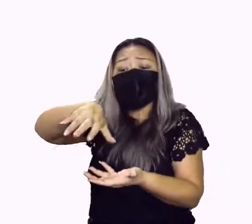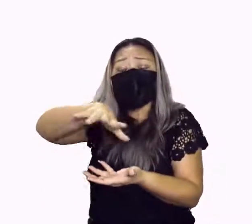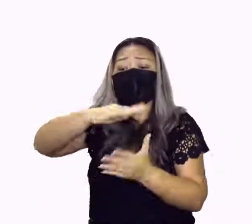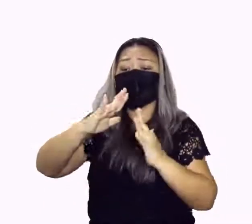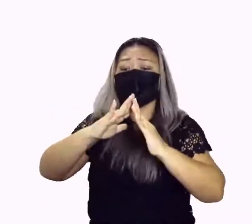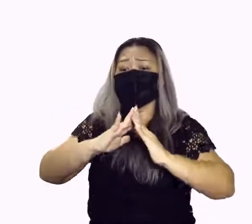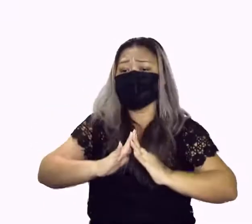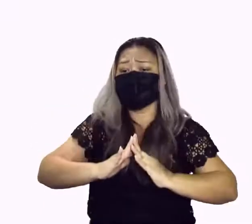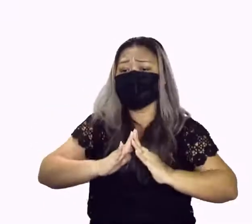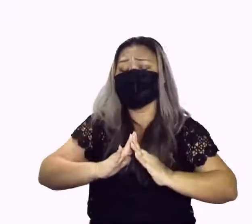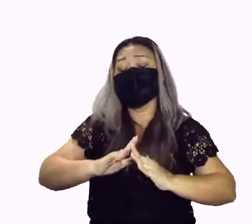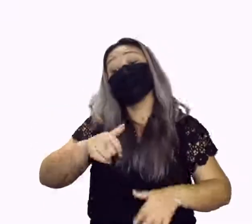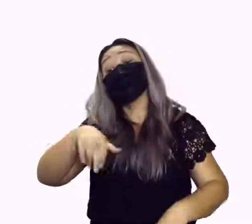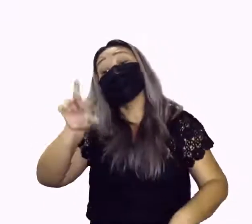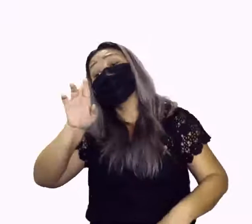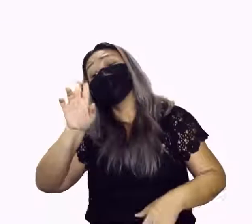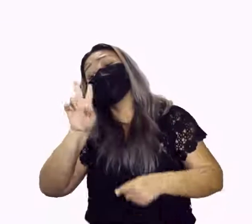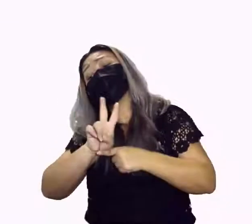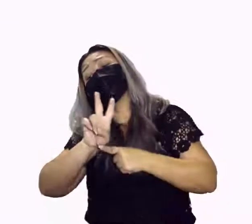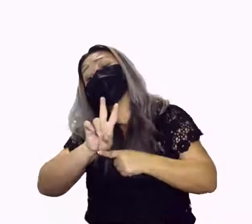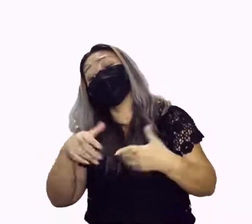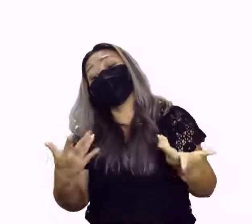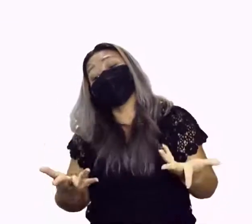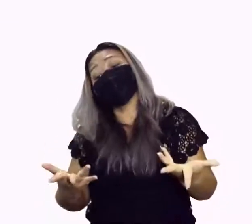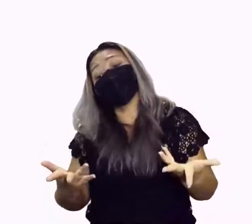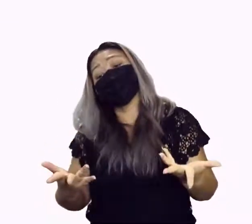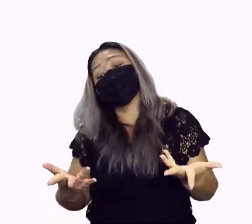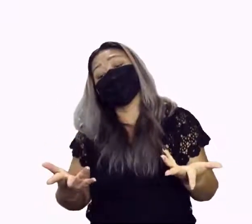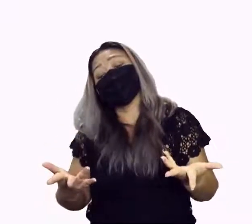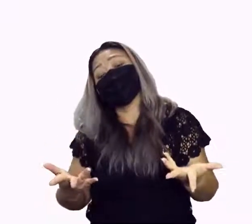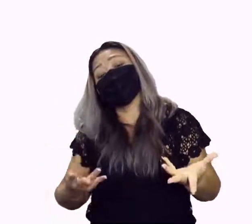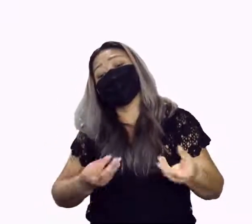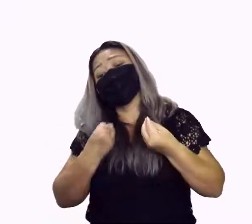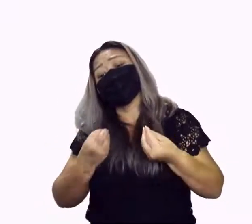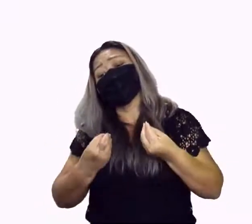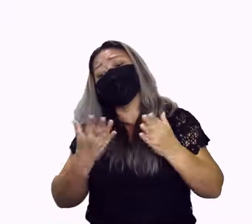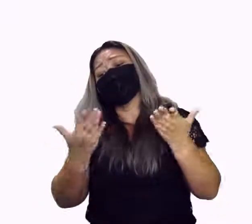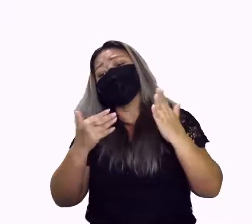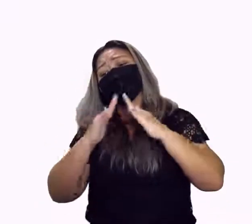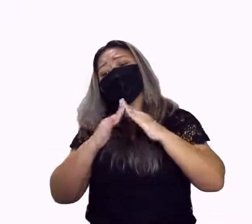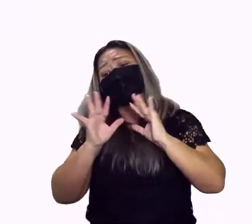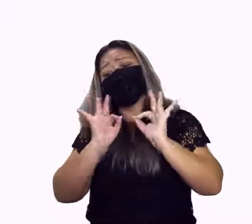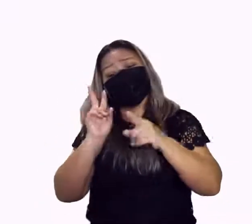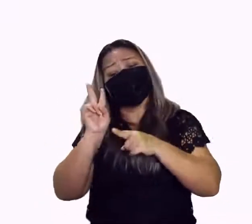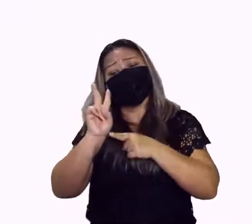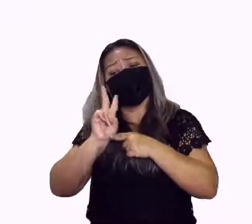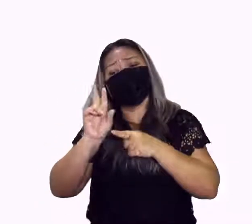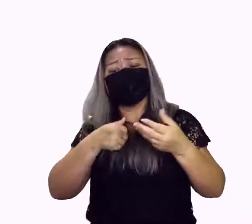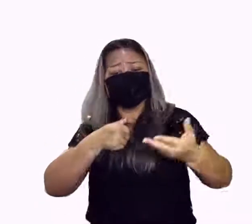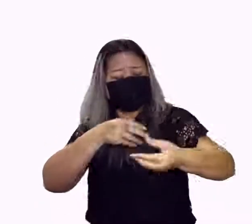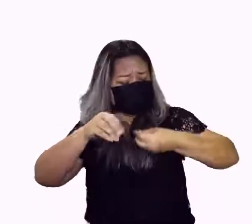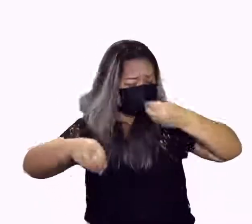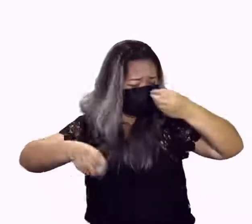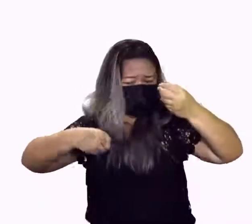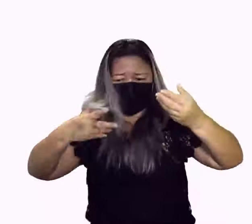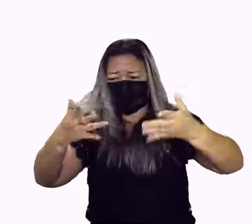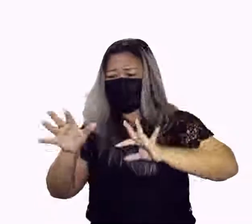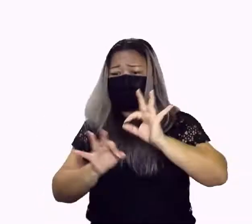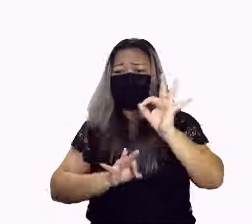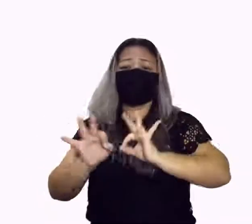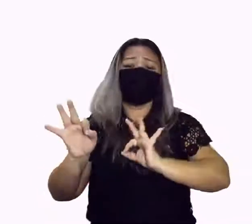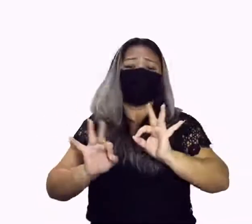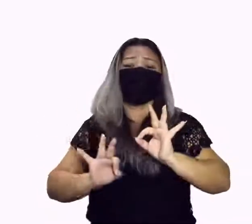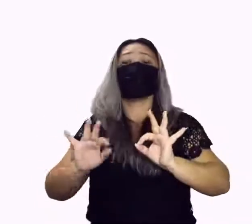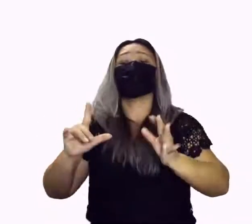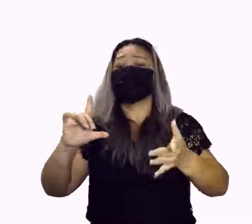minha casa, quem é que vai cuidar? Como é que eu vou viver numa casa sem cuidados, desorganizada, sem ordem?